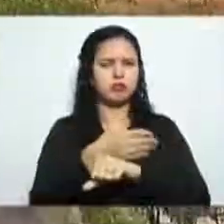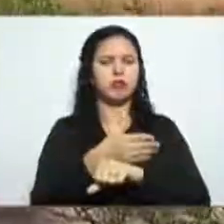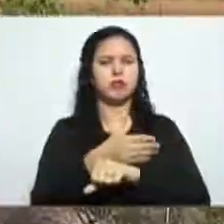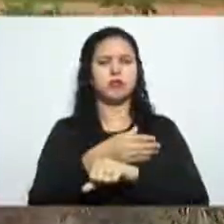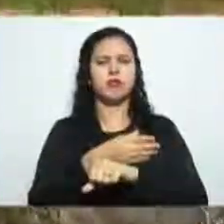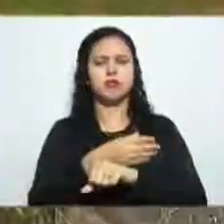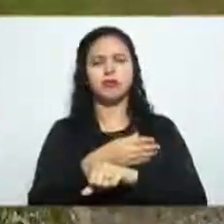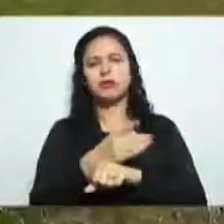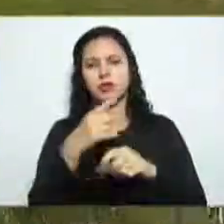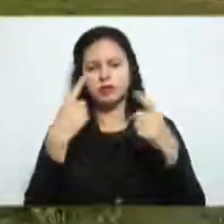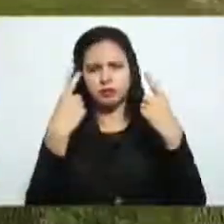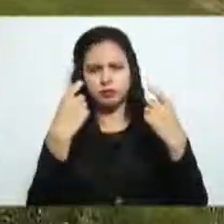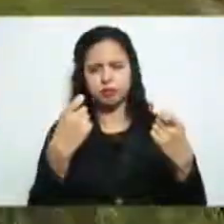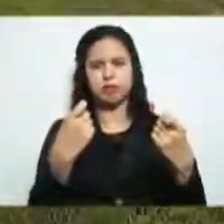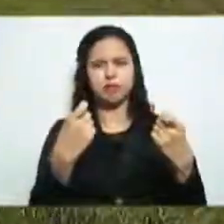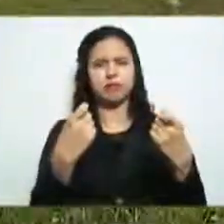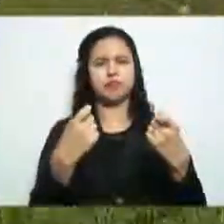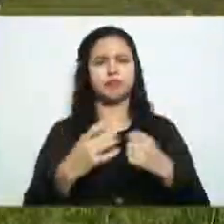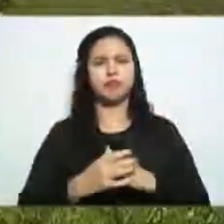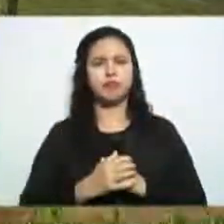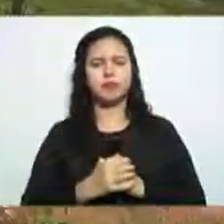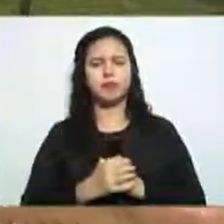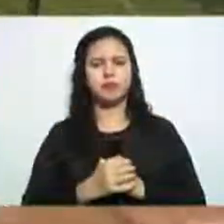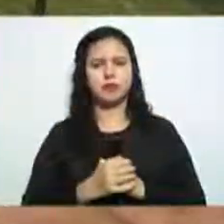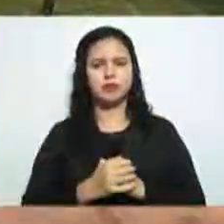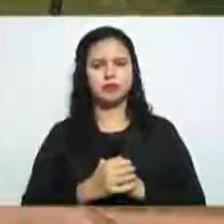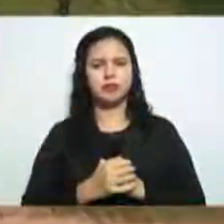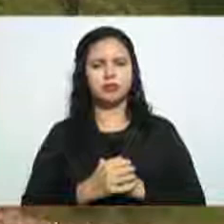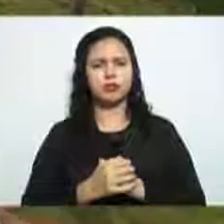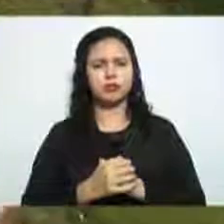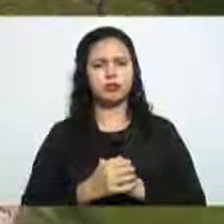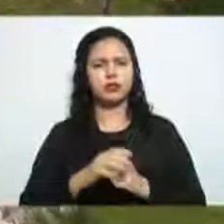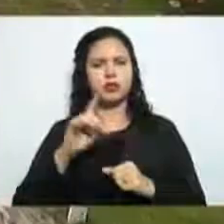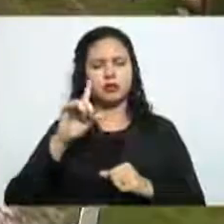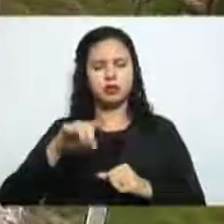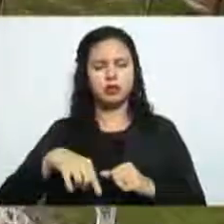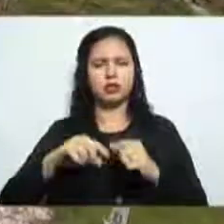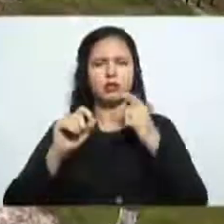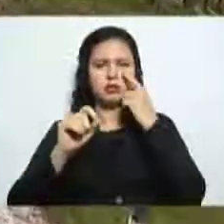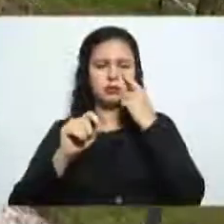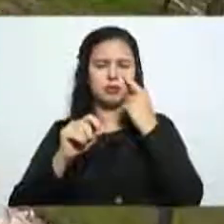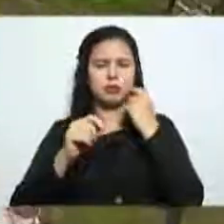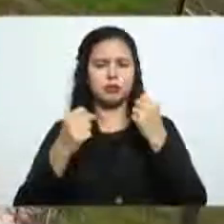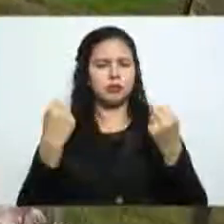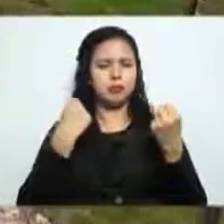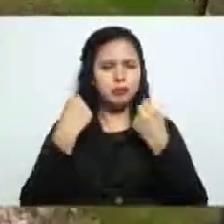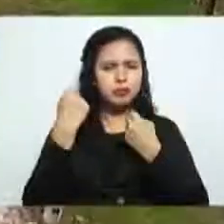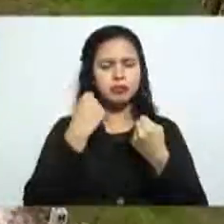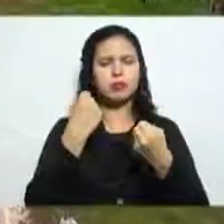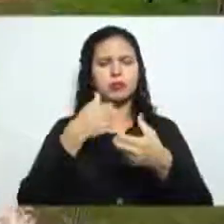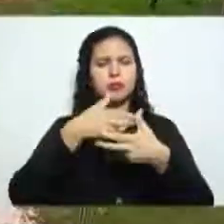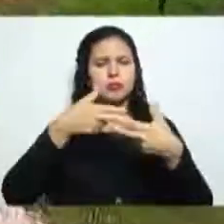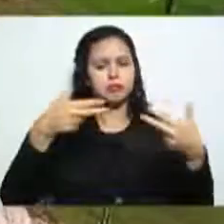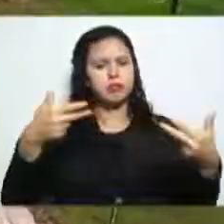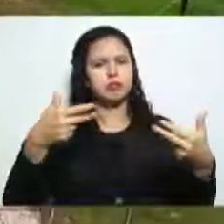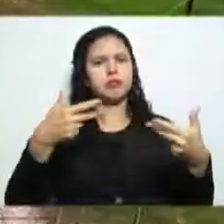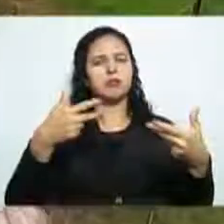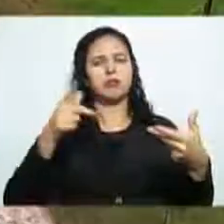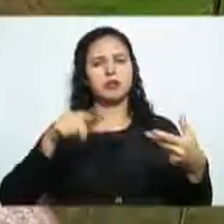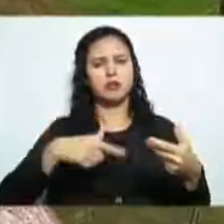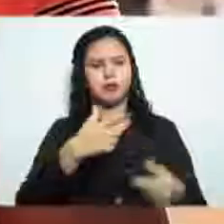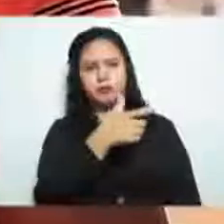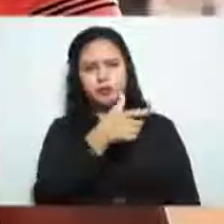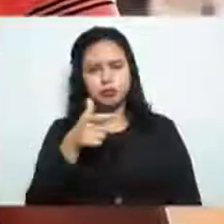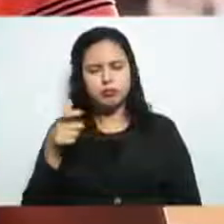judiados, foram lesionados, né? Fizeram muitos, espancaram eles, saíram 2